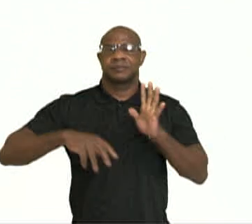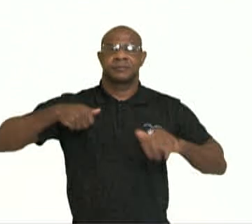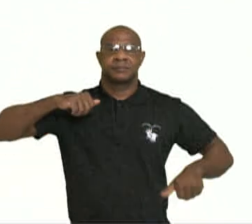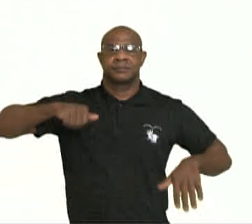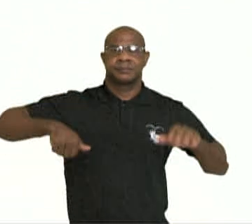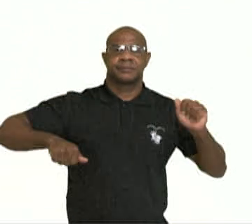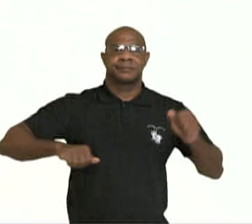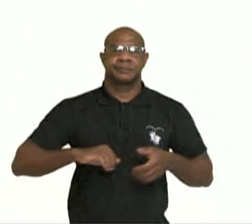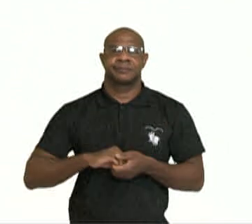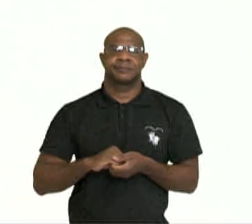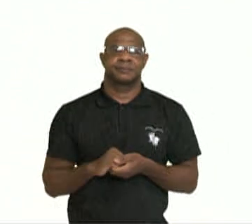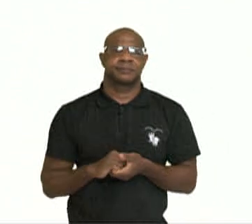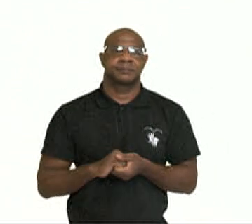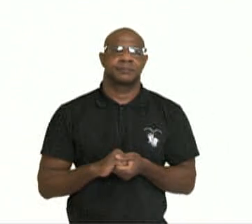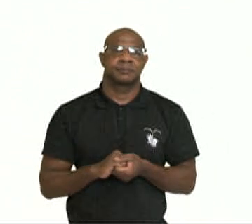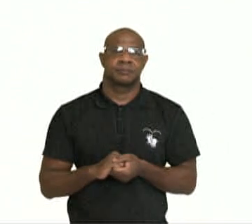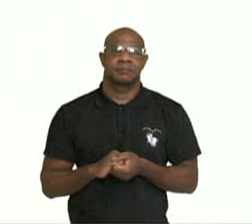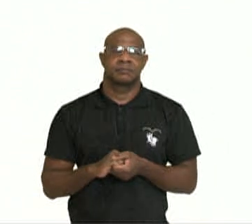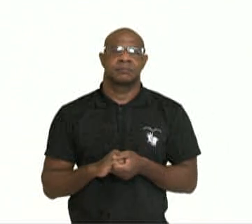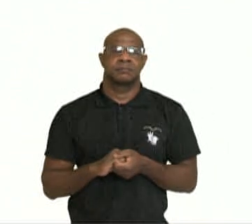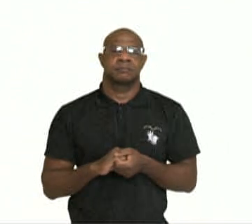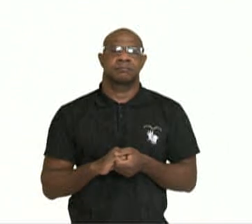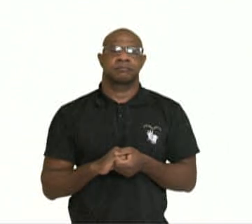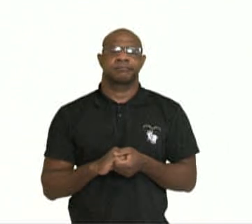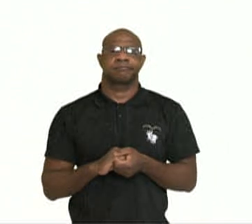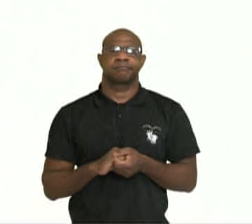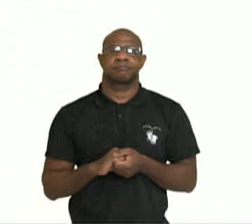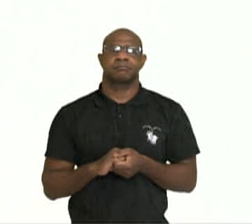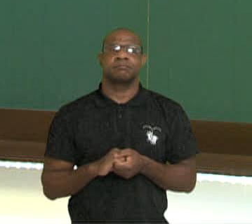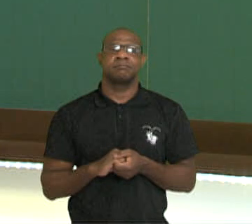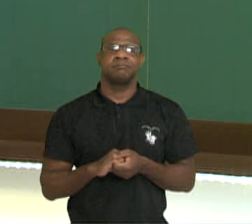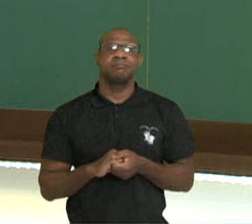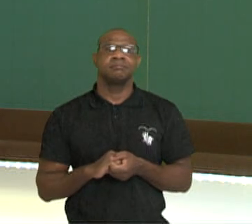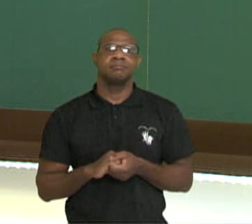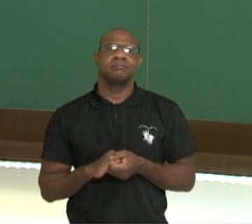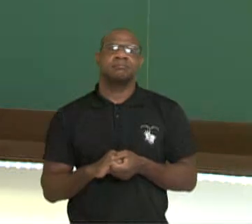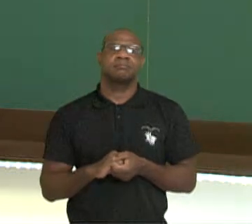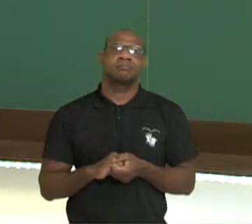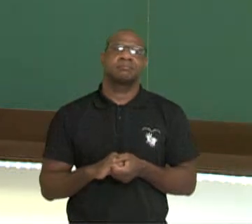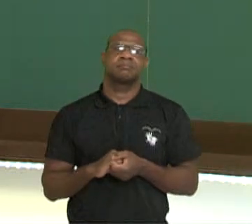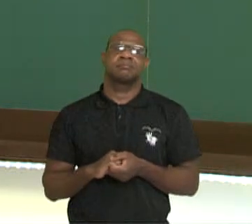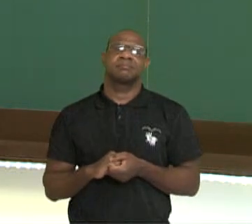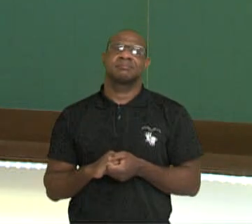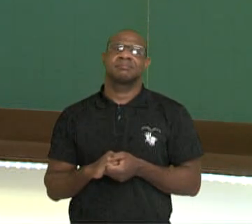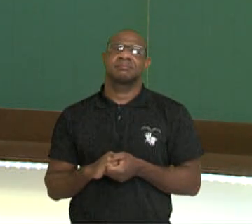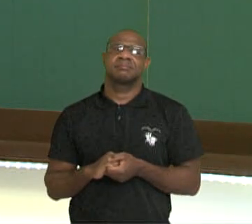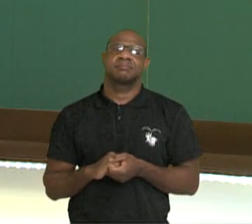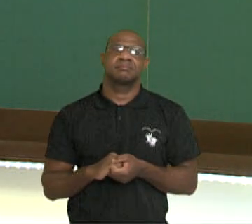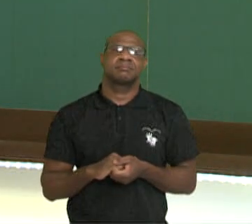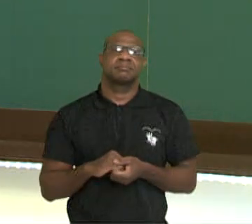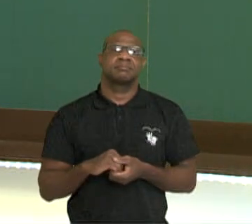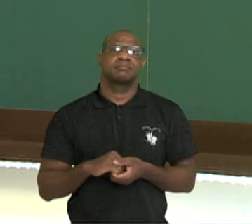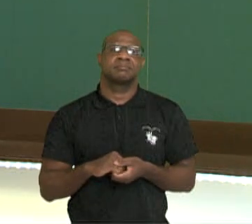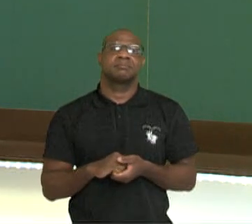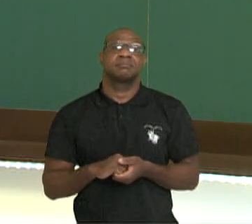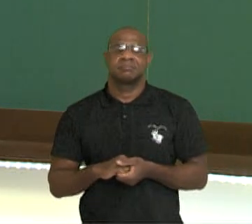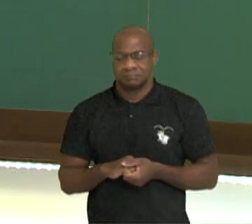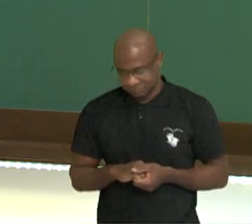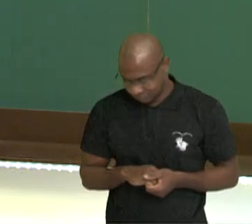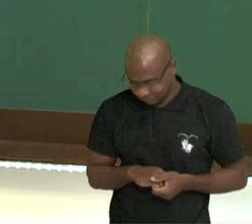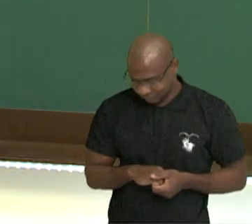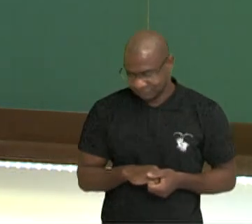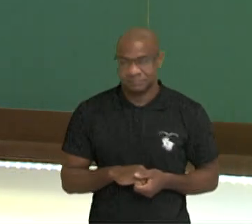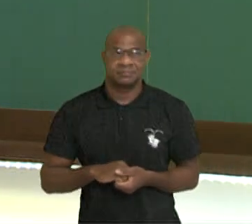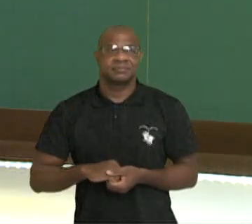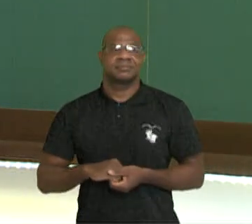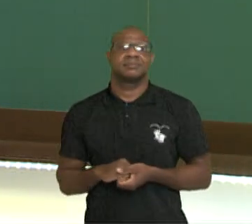incluindo o meridiano de Greenwich. Tá? Olha que interessante. Vamos a